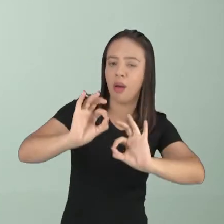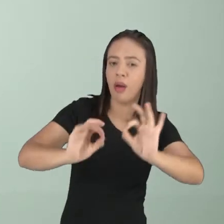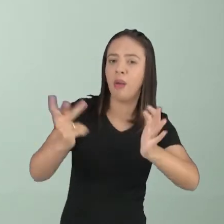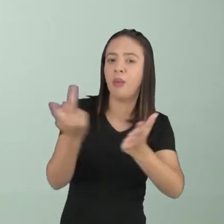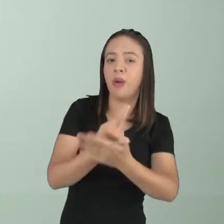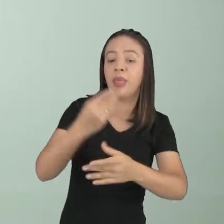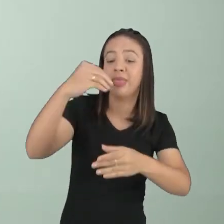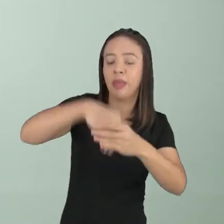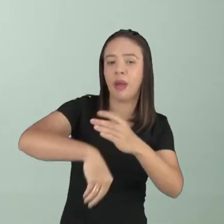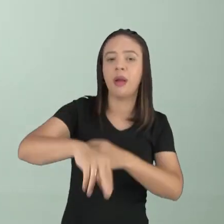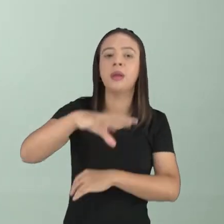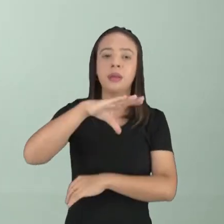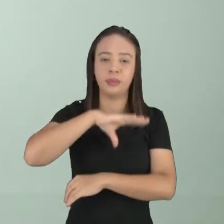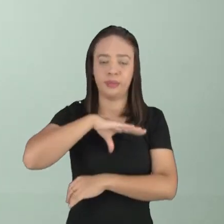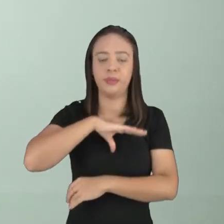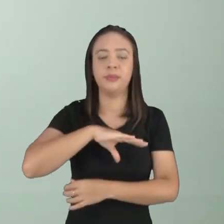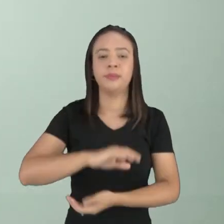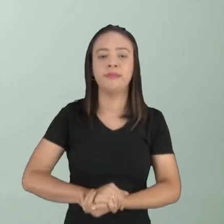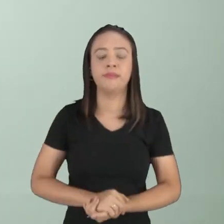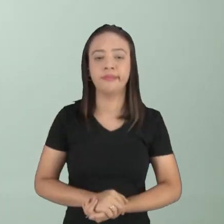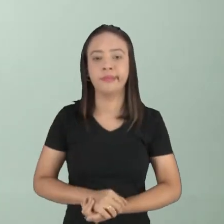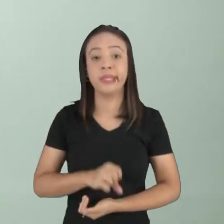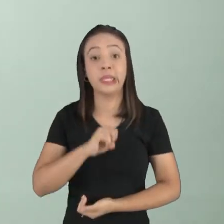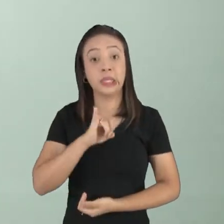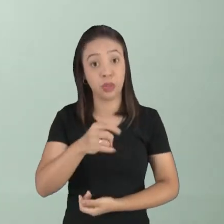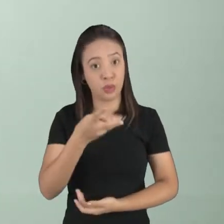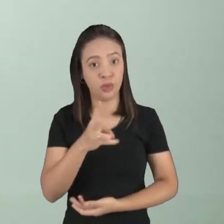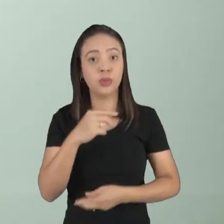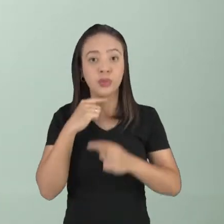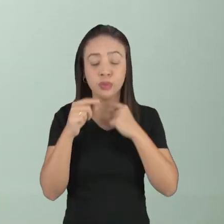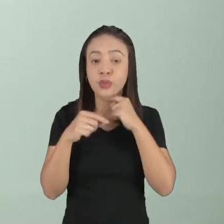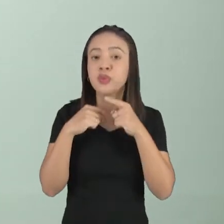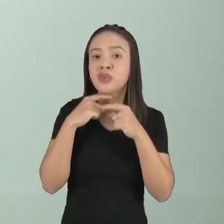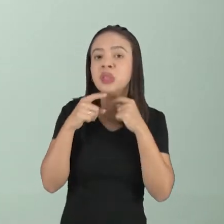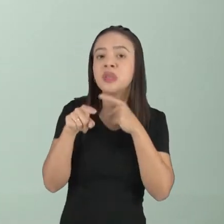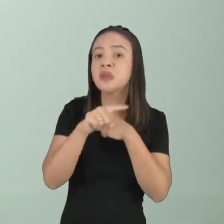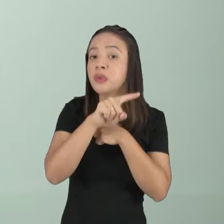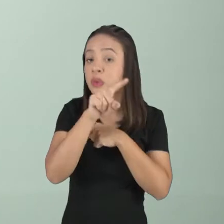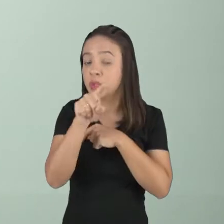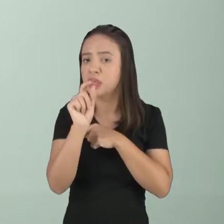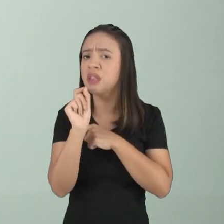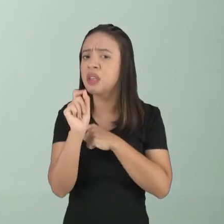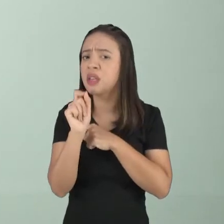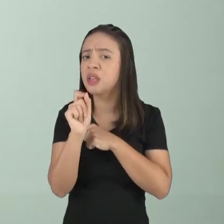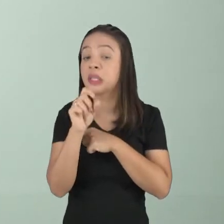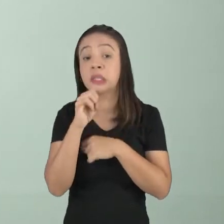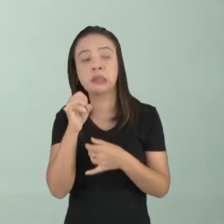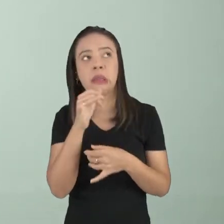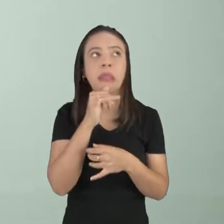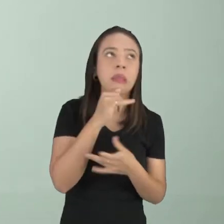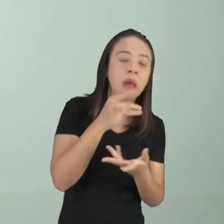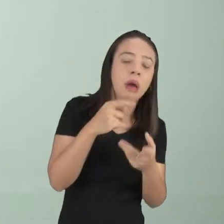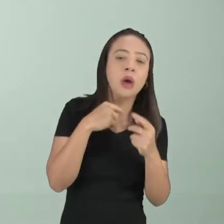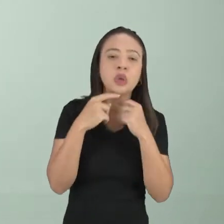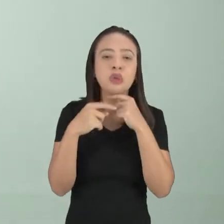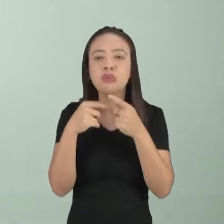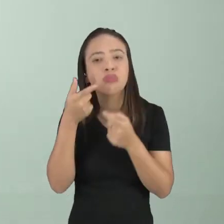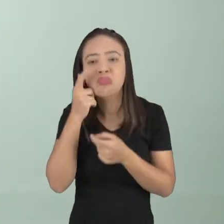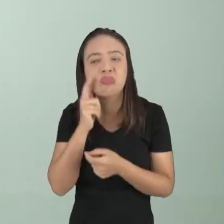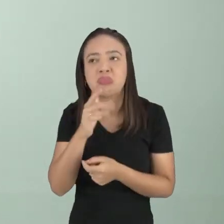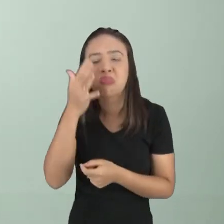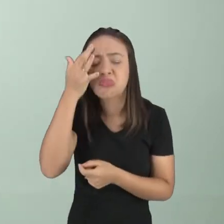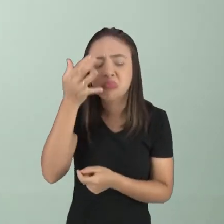aí dentro da língua portuguesa, tá? Se você ainda tiver alguma dúvida, se você ainda tiver com algumas questões assim que você não